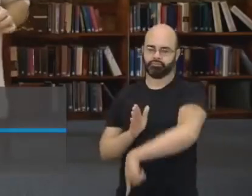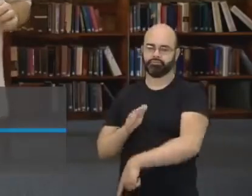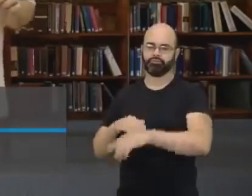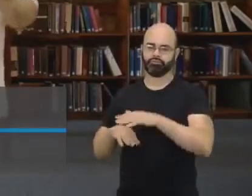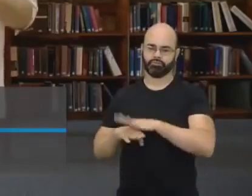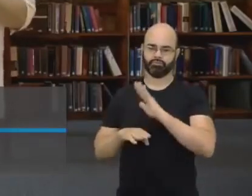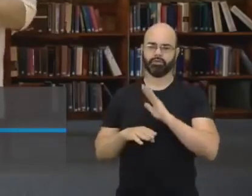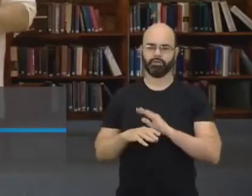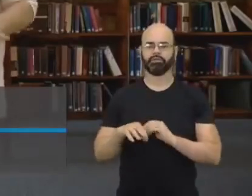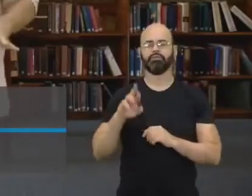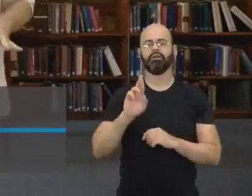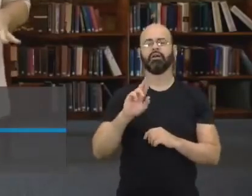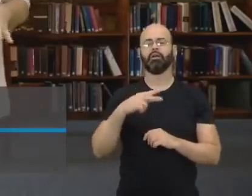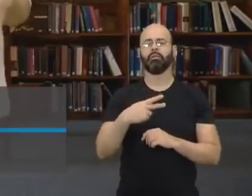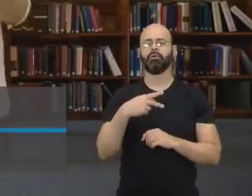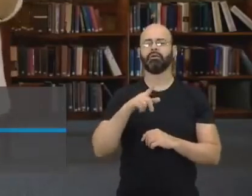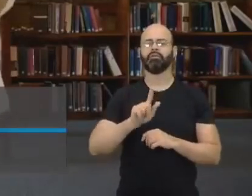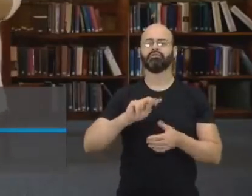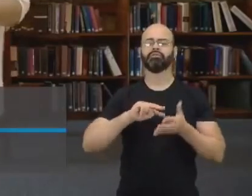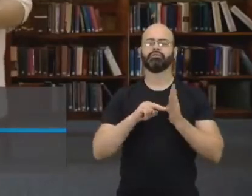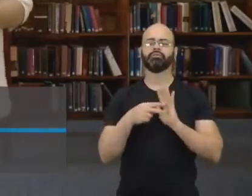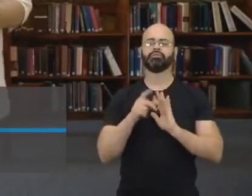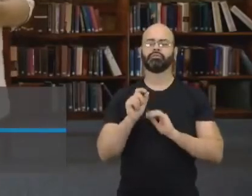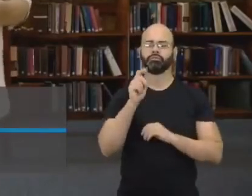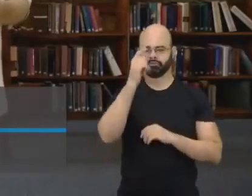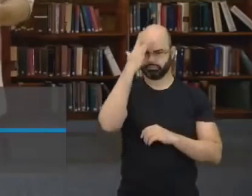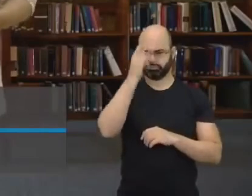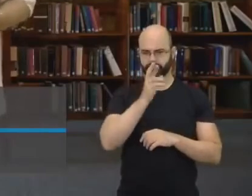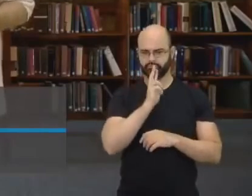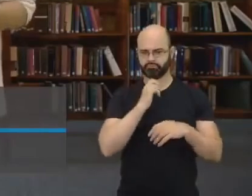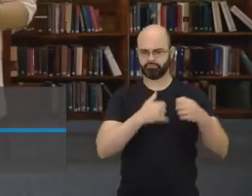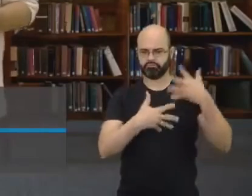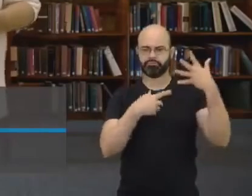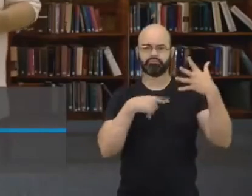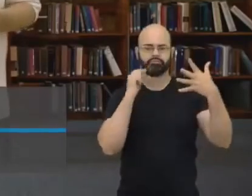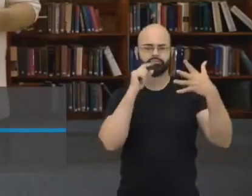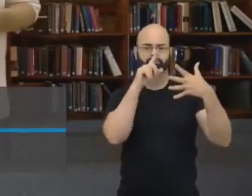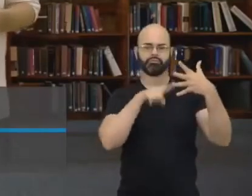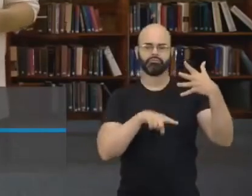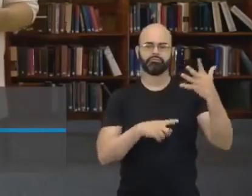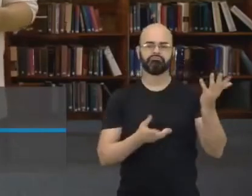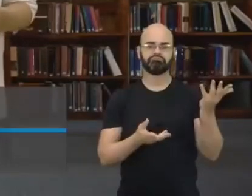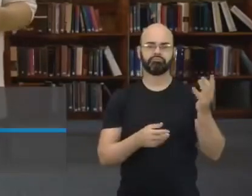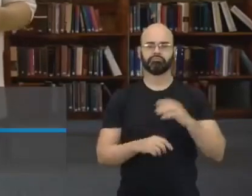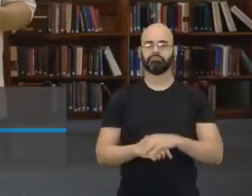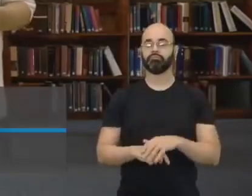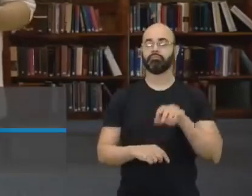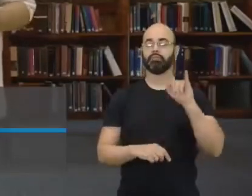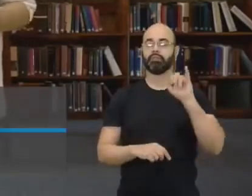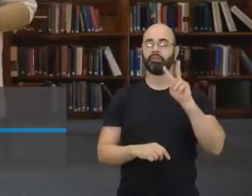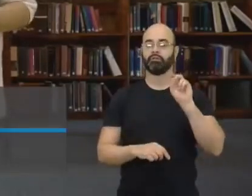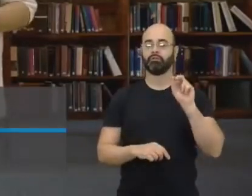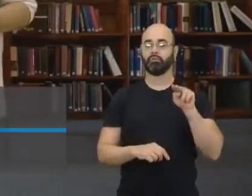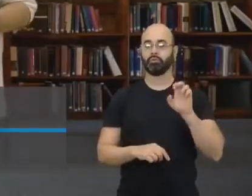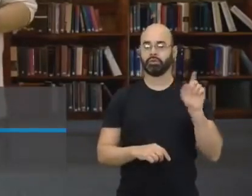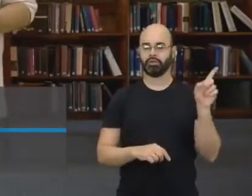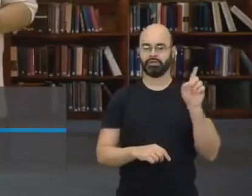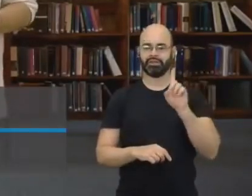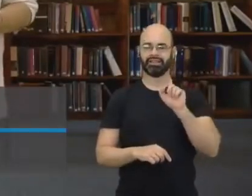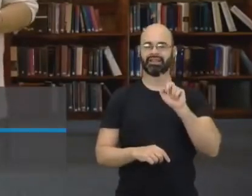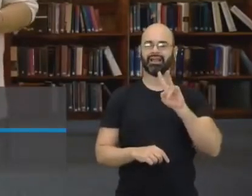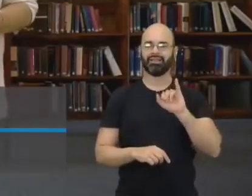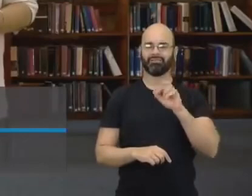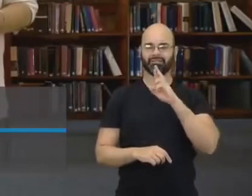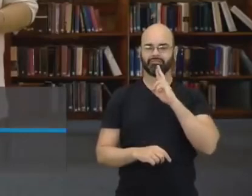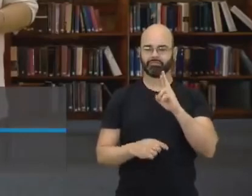alguma coisa, professor Anderson? Alguém colocou algo? Coloquem aí, professores. A professora Ivone trouxe o comentário do Davi. E ele disse que ele